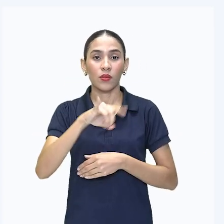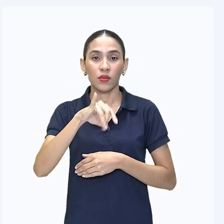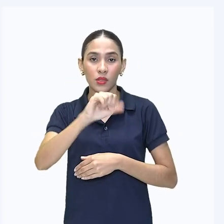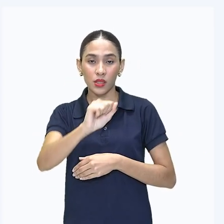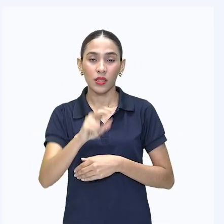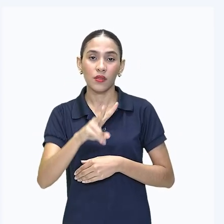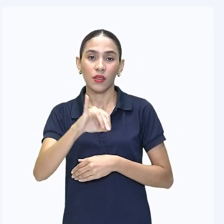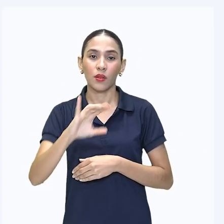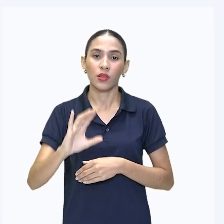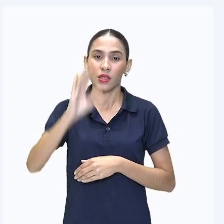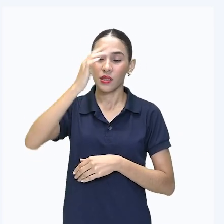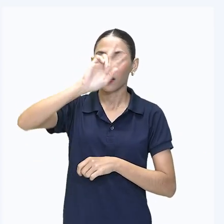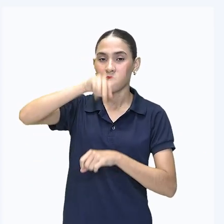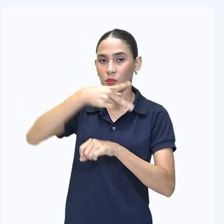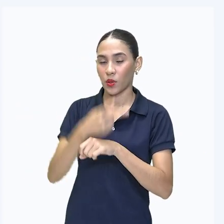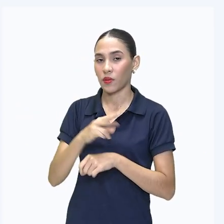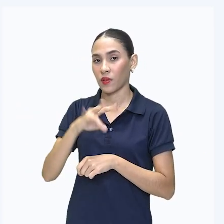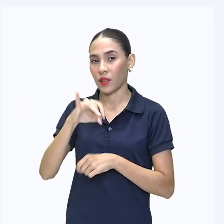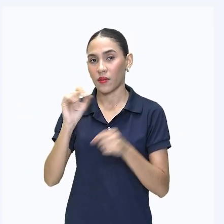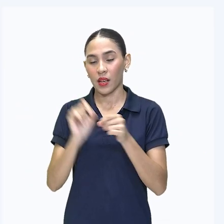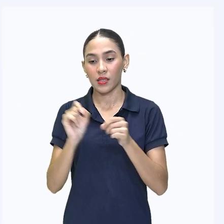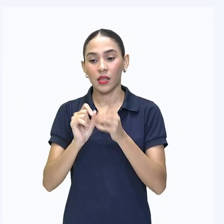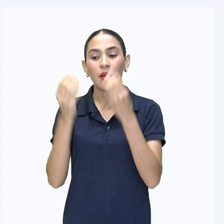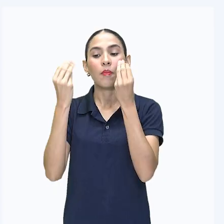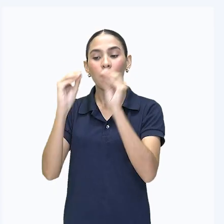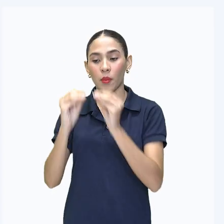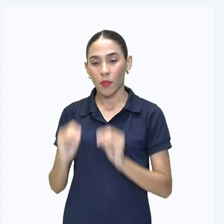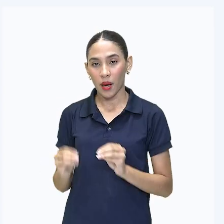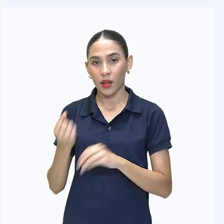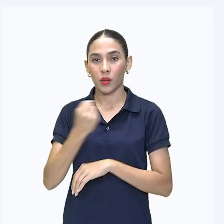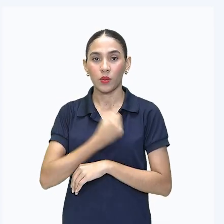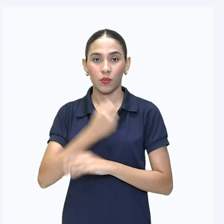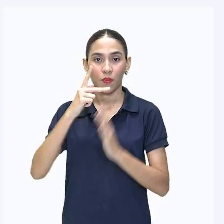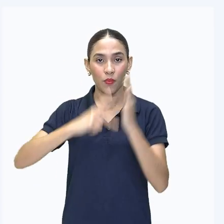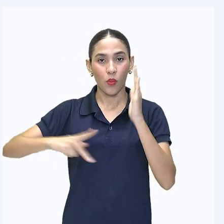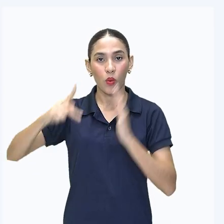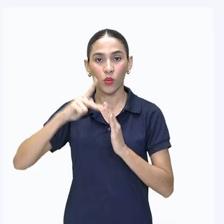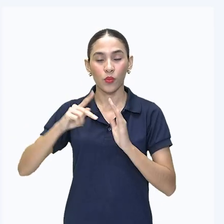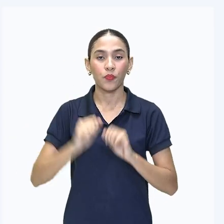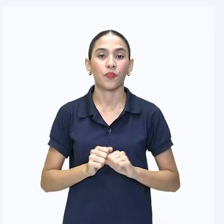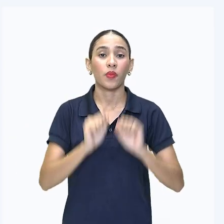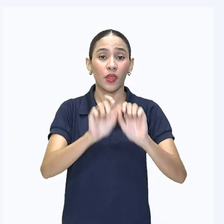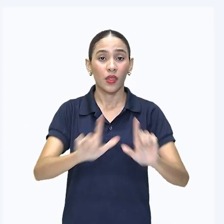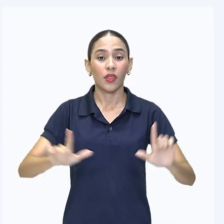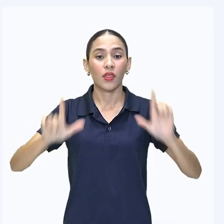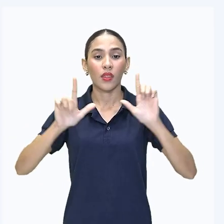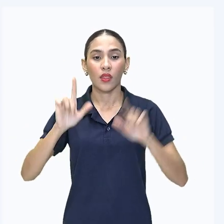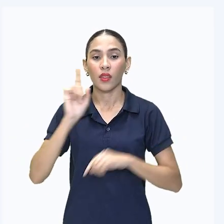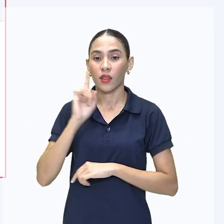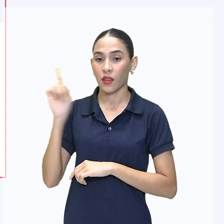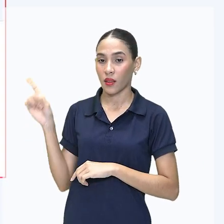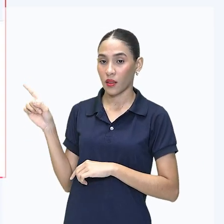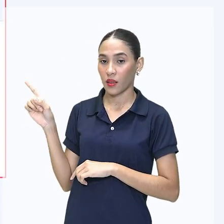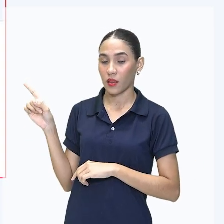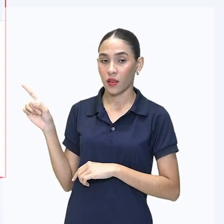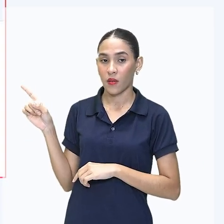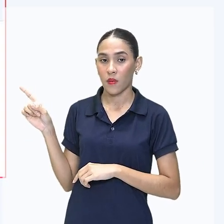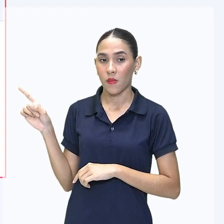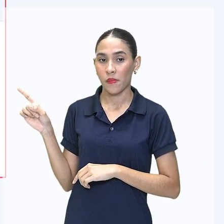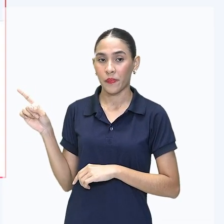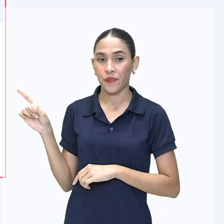data dela que ela vai ocorrer, e depois a gente faz o lançamento de nota. A tela de avaliação, essa que a gente vai ver